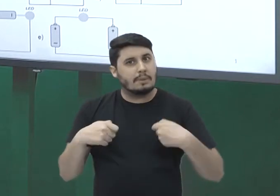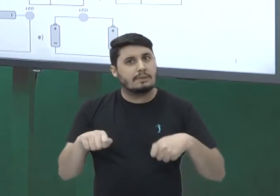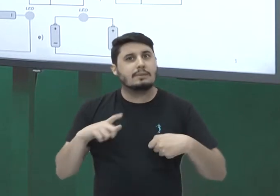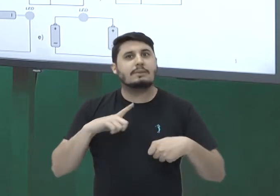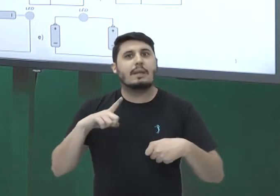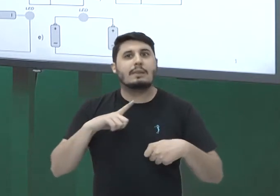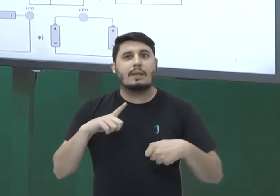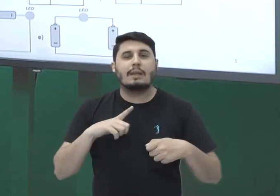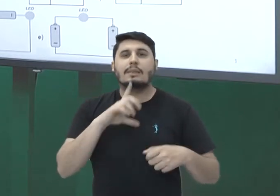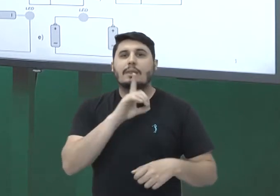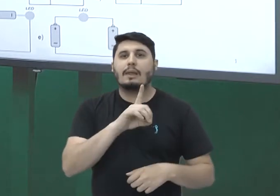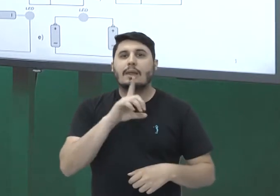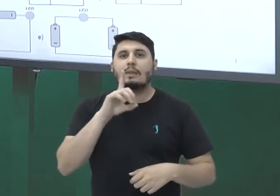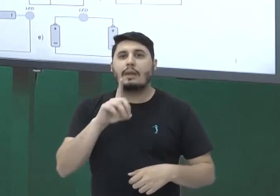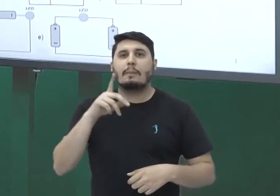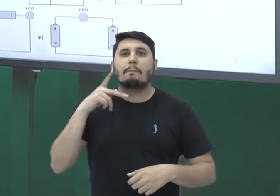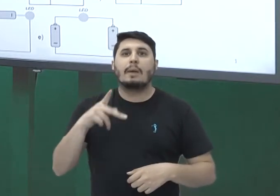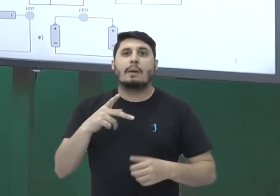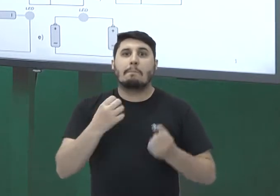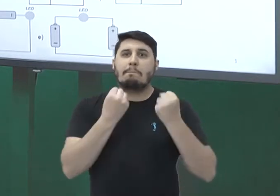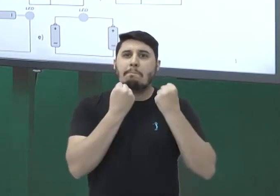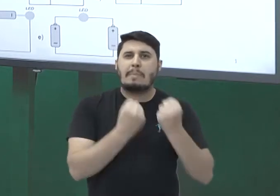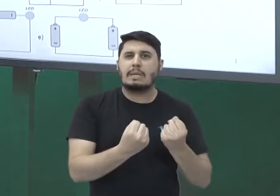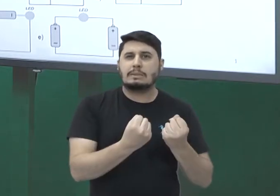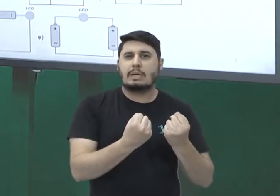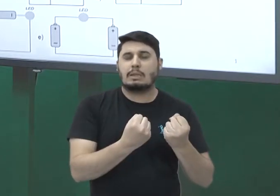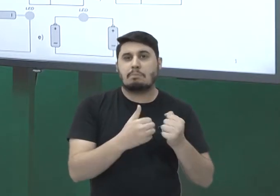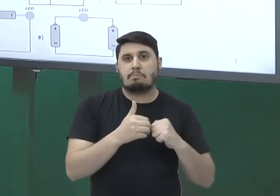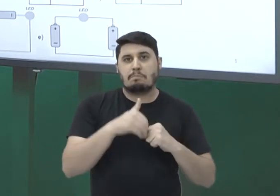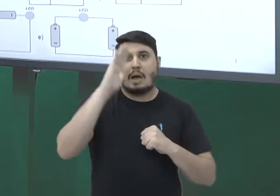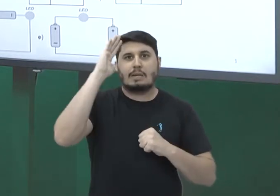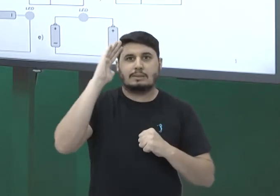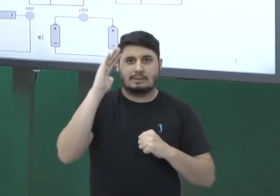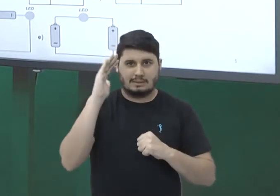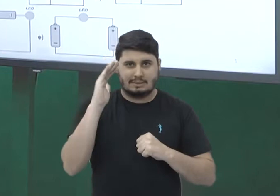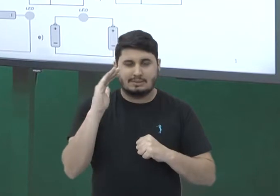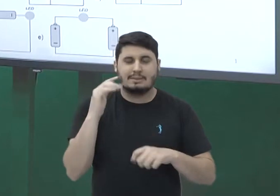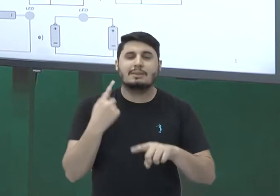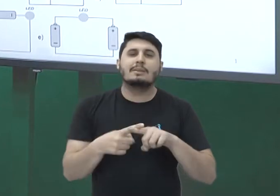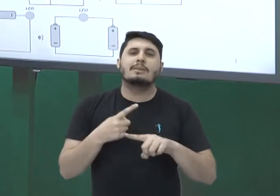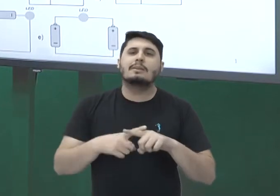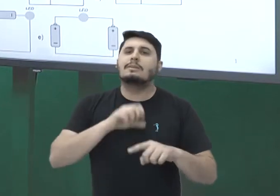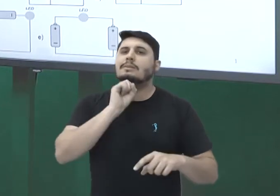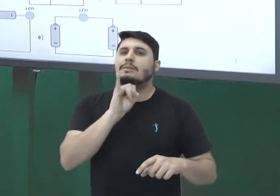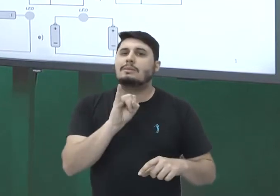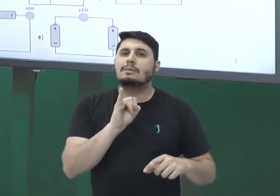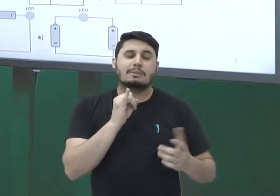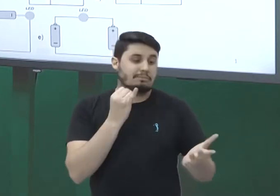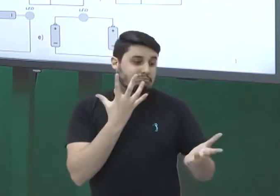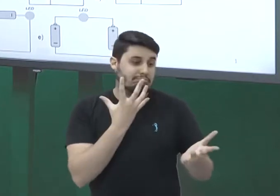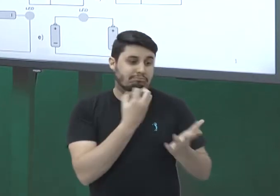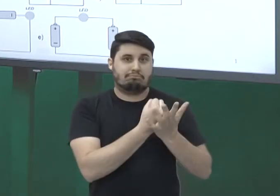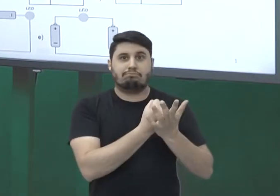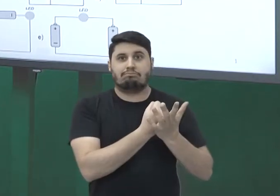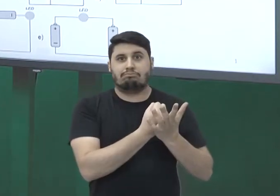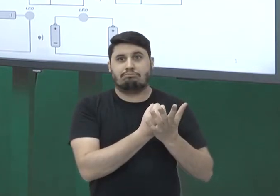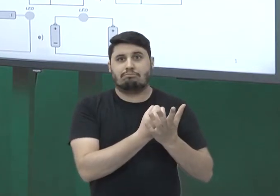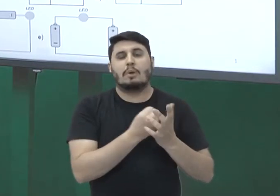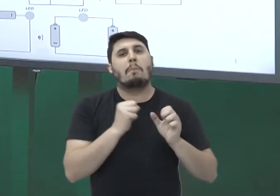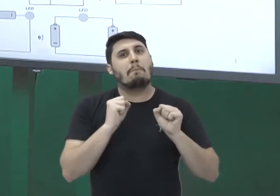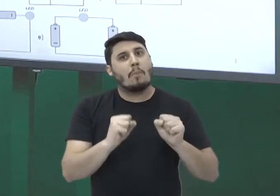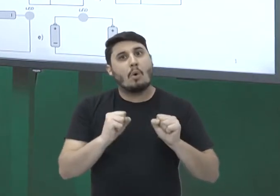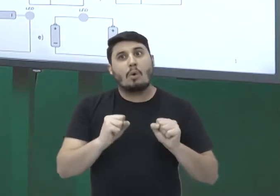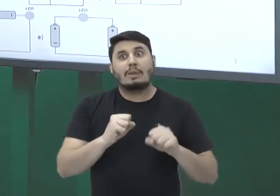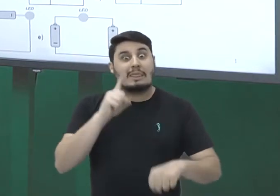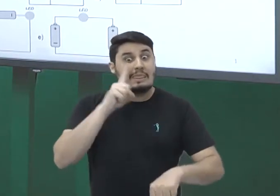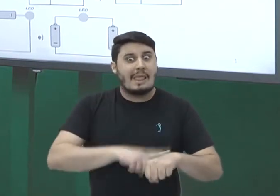diferença de potencial, tá? Que ao ligar essa configuração, a gente consiga ter aquela